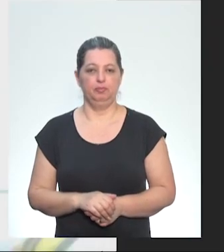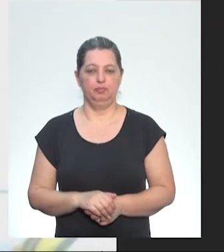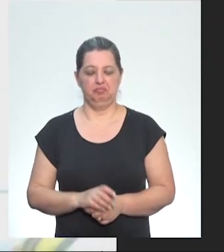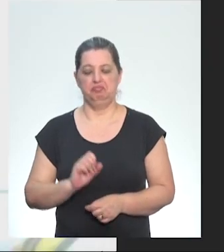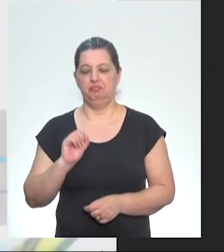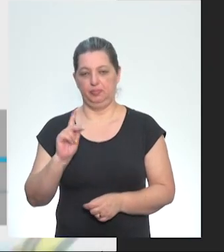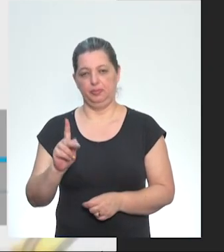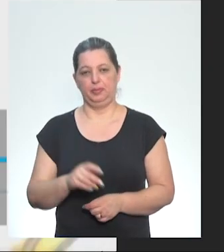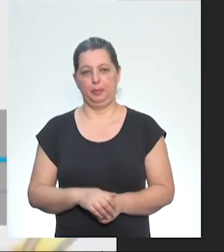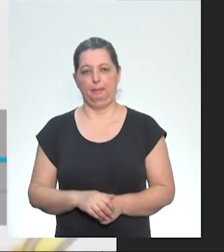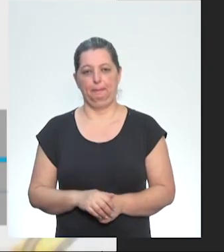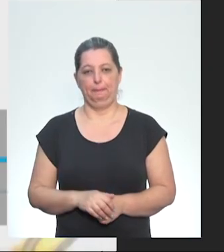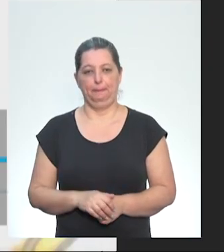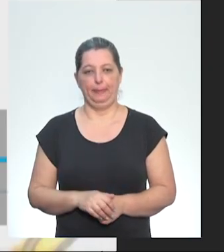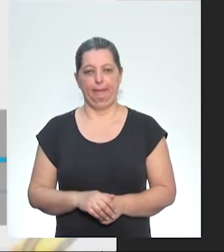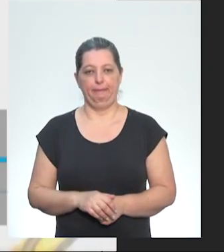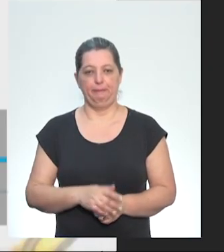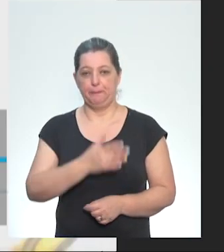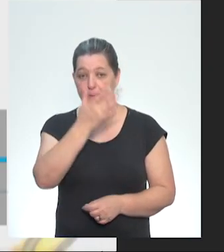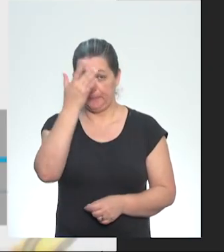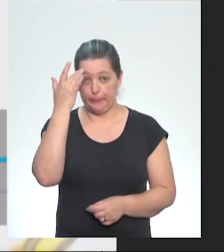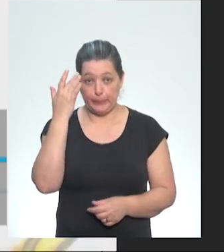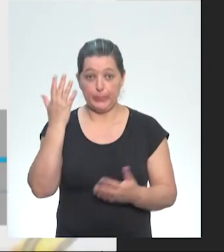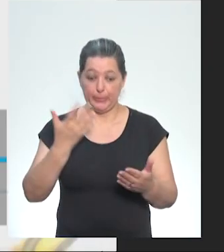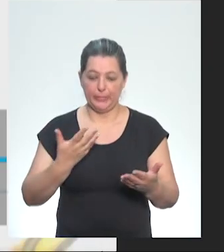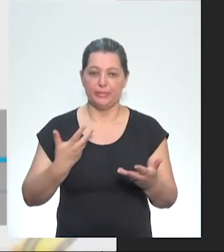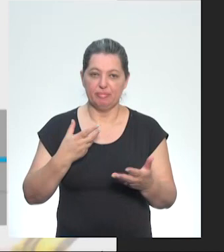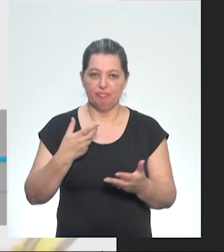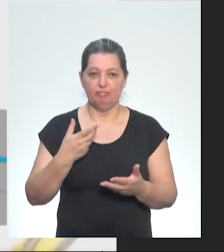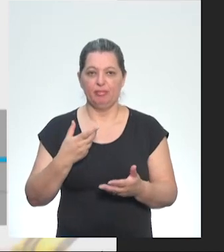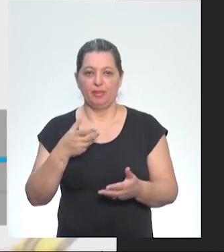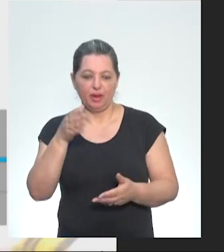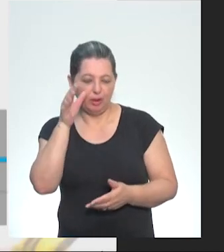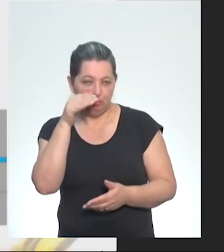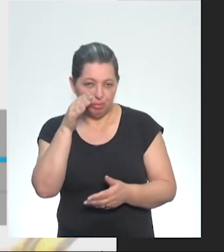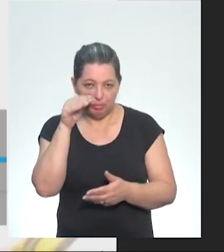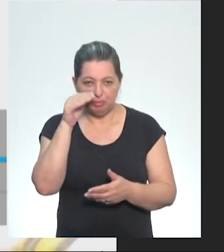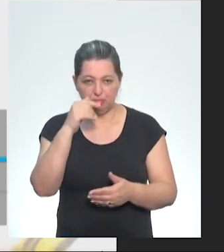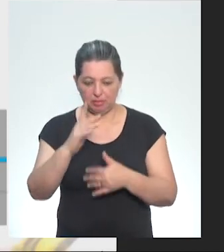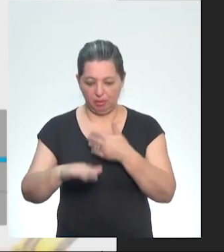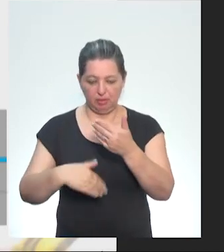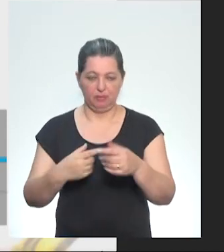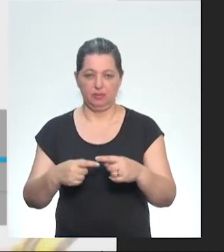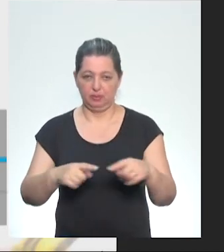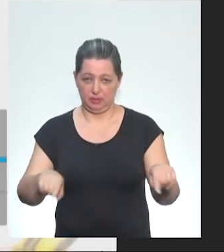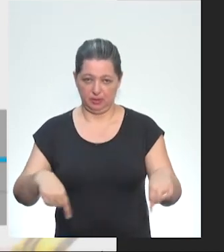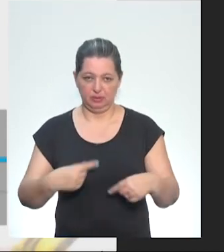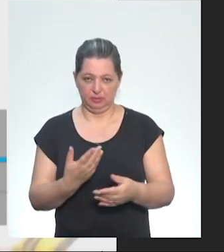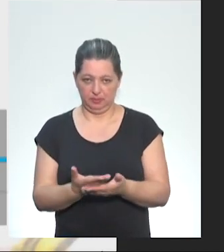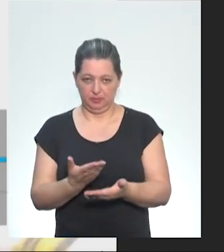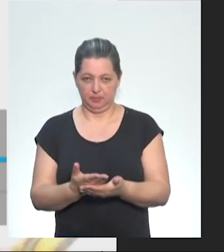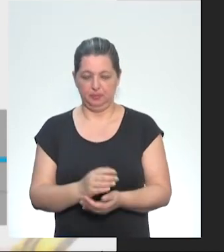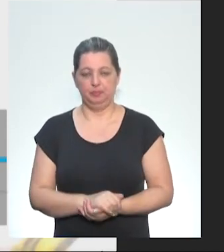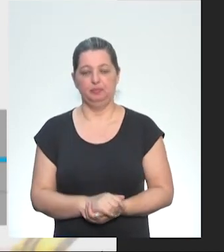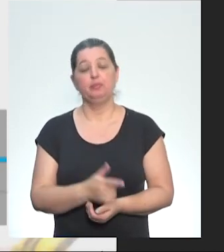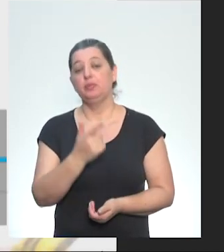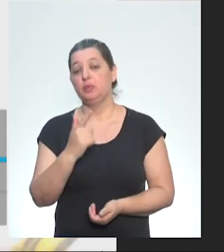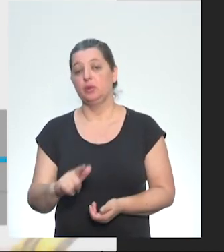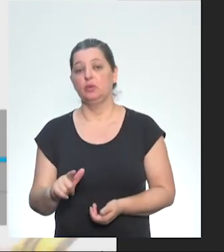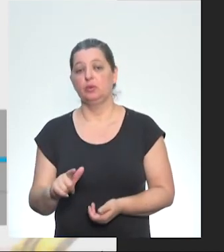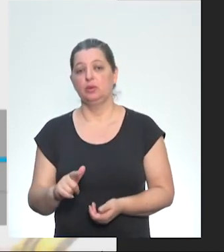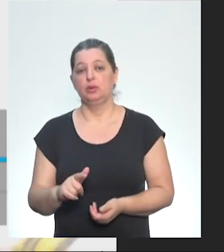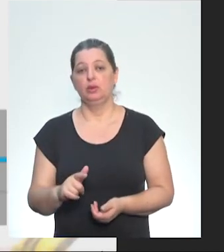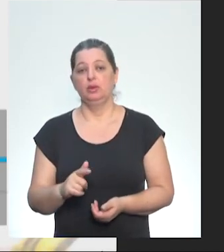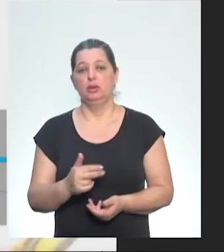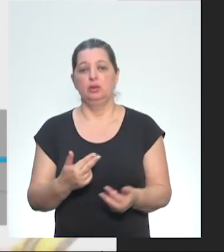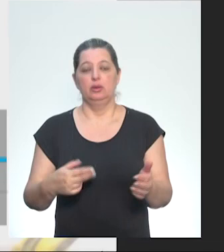Perfeito. O pessoal já está querendo as fontes para ir desenvolver na sala de aula. É um outro ponto que foi colocado aqui, eu acho que é mais